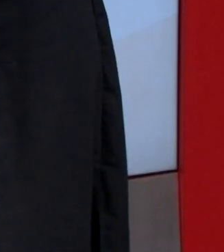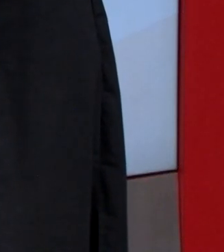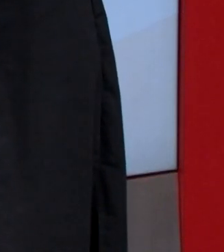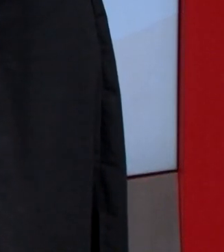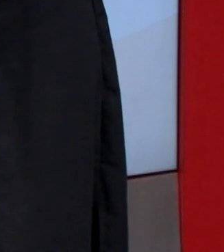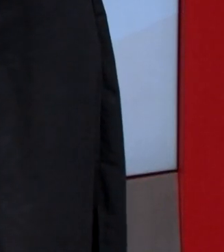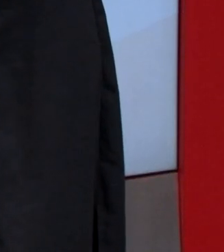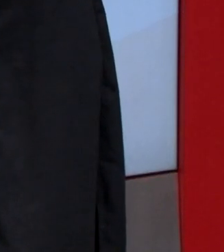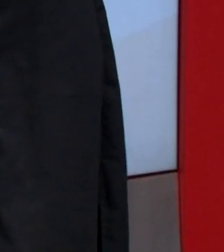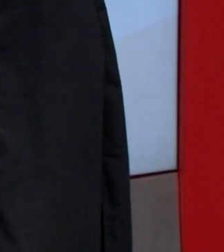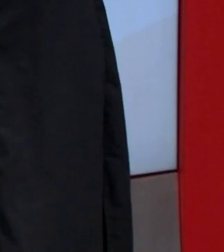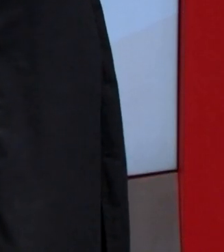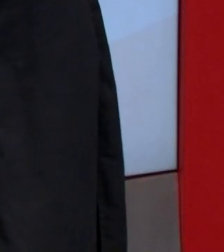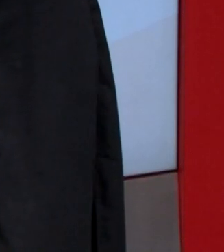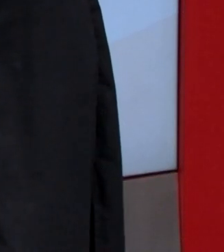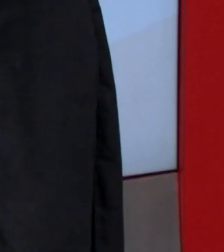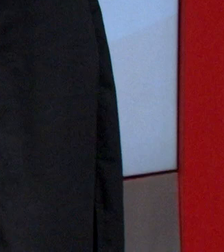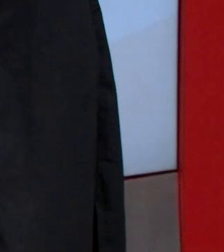fiel,